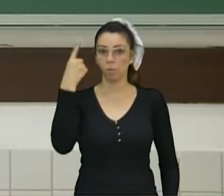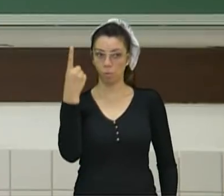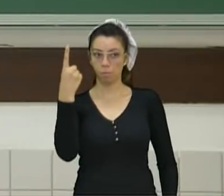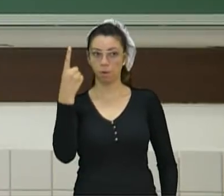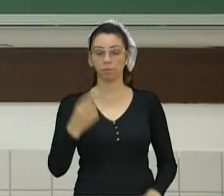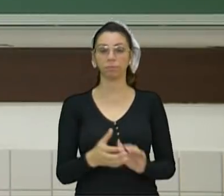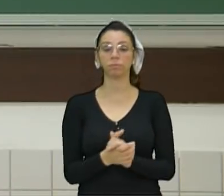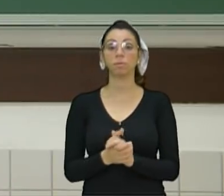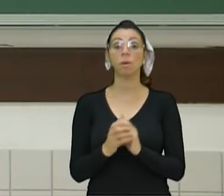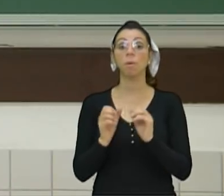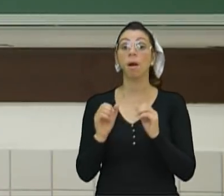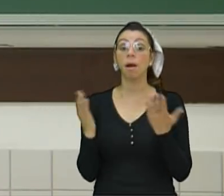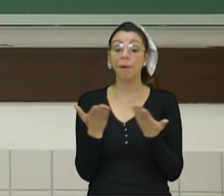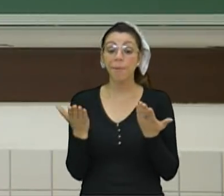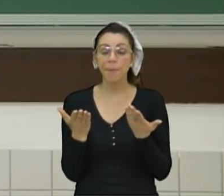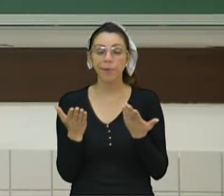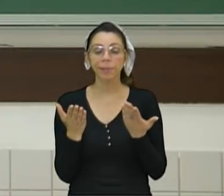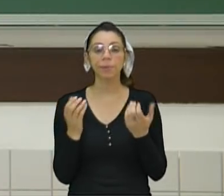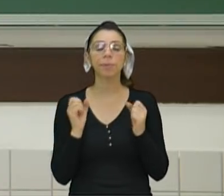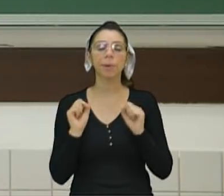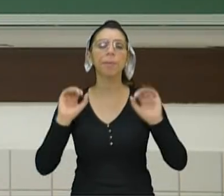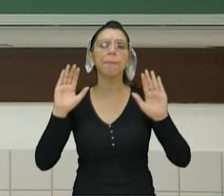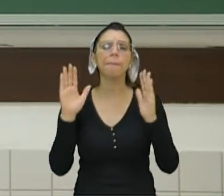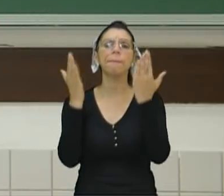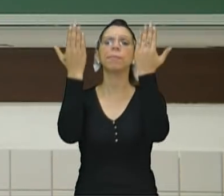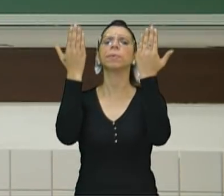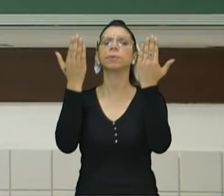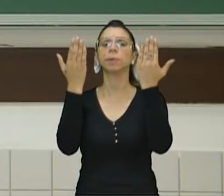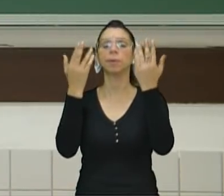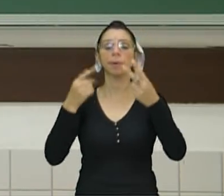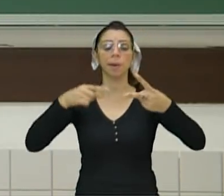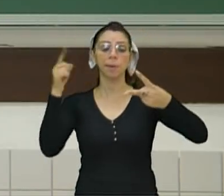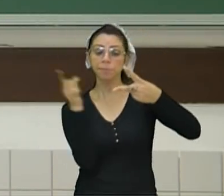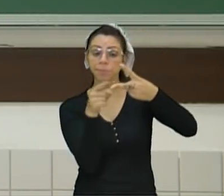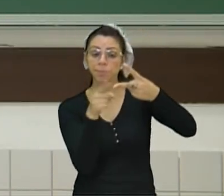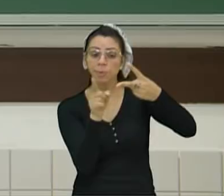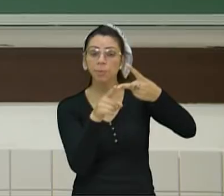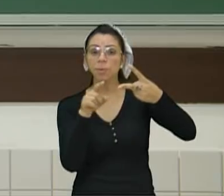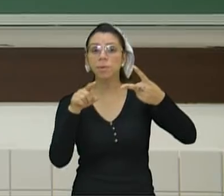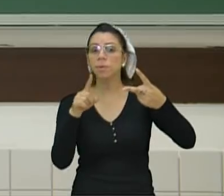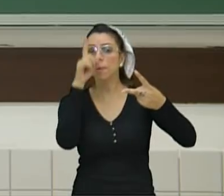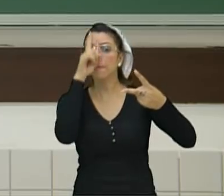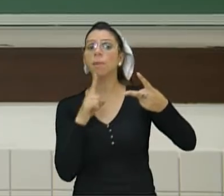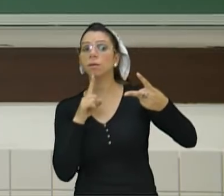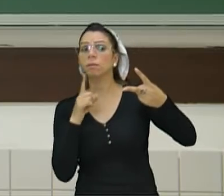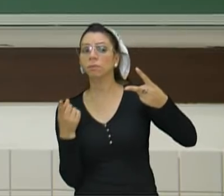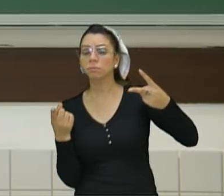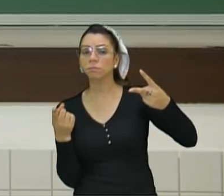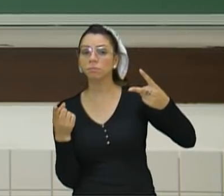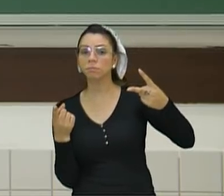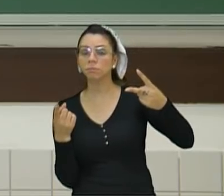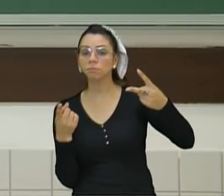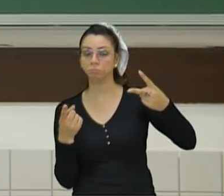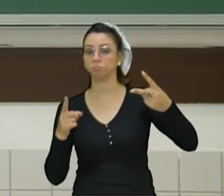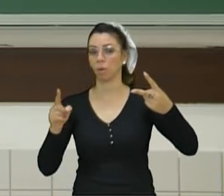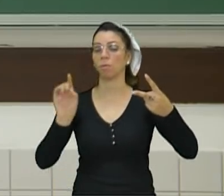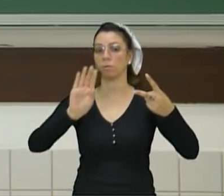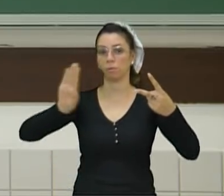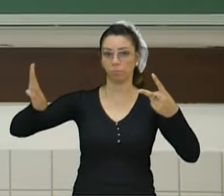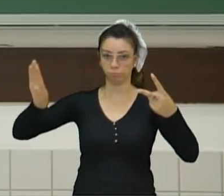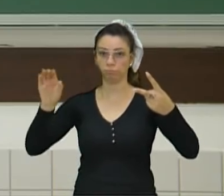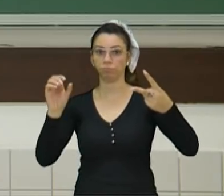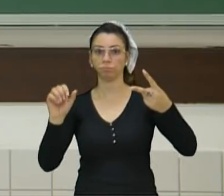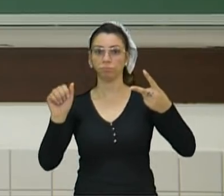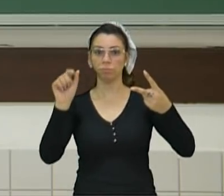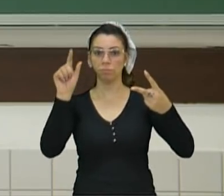Agora, qual que é a probabilidade da segunda estrela ser amarela? Então, eu tirei, certo? Uma azul, porque eu